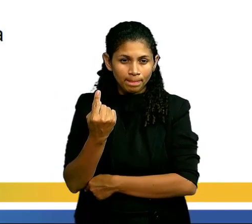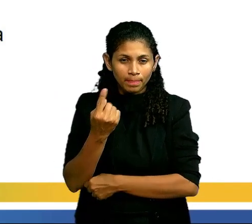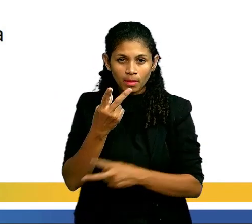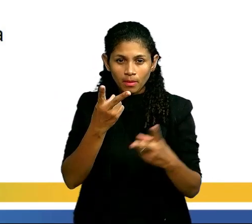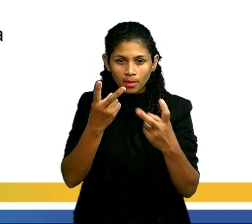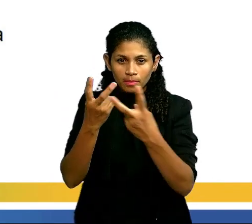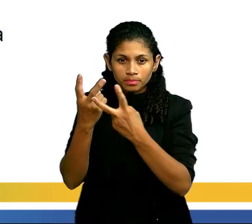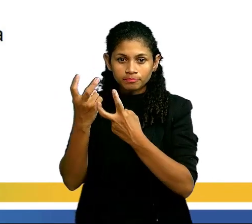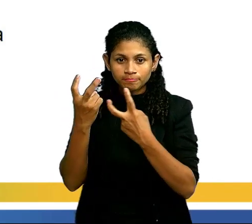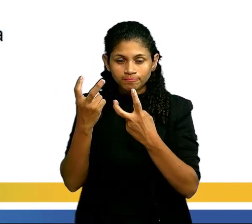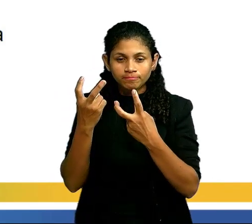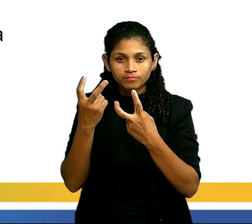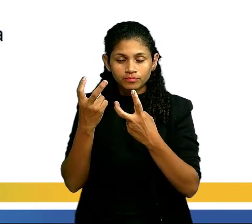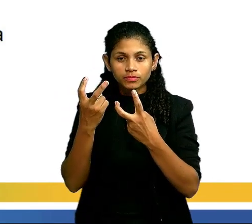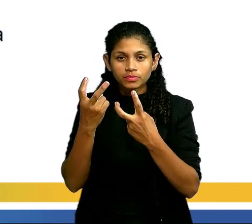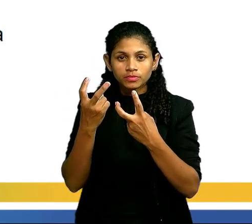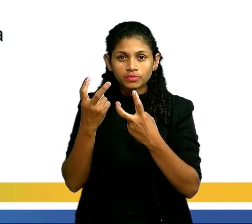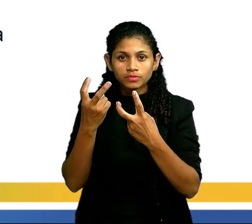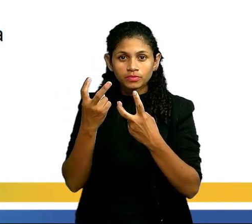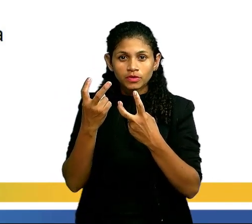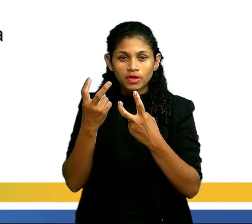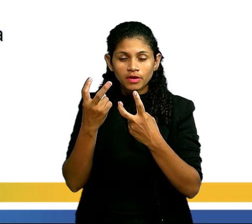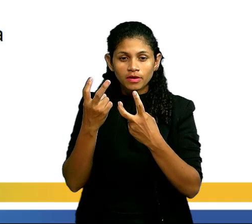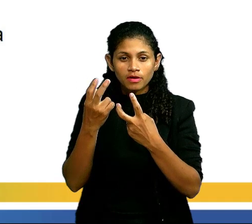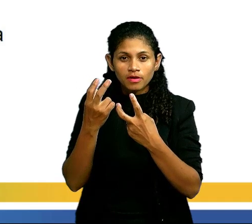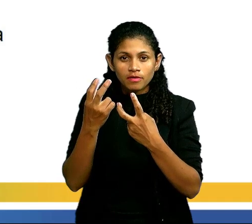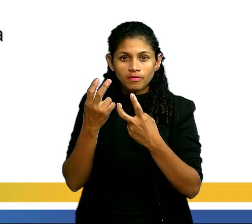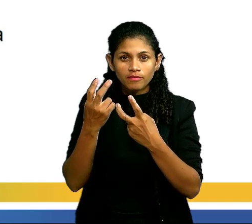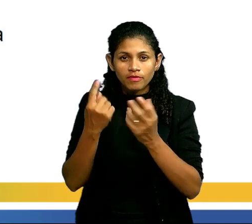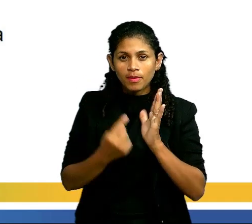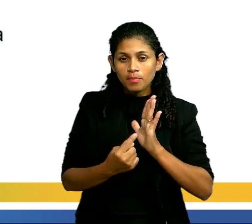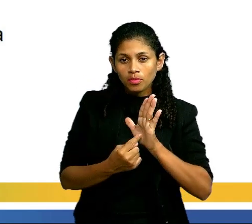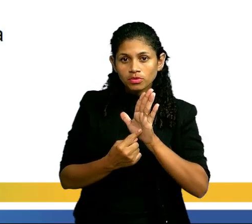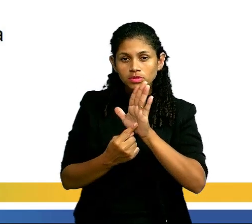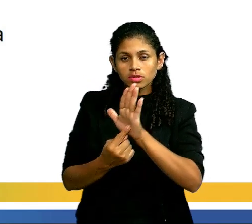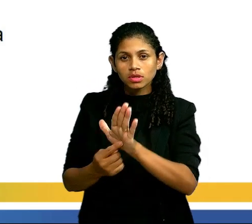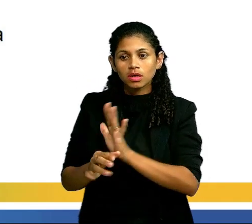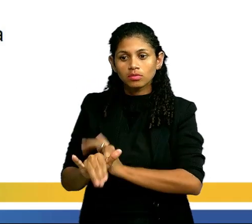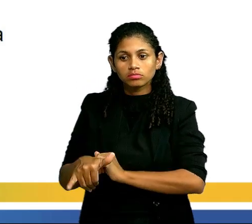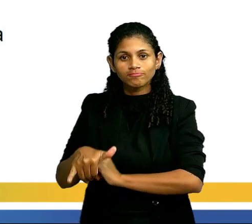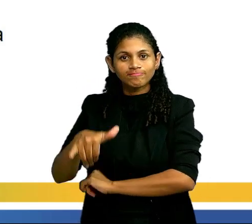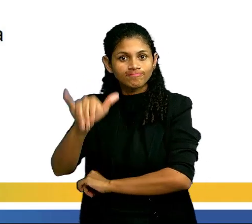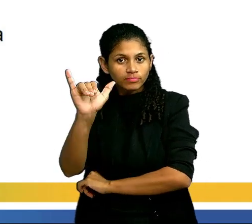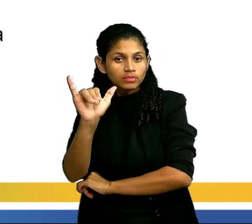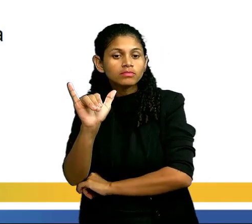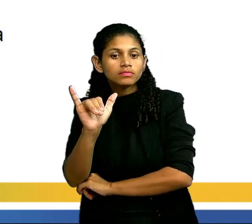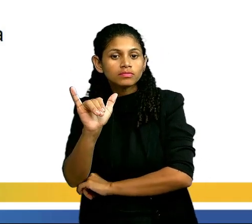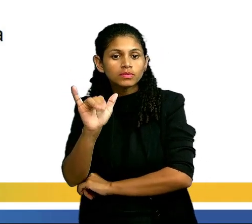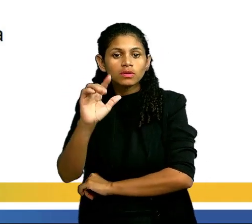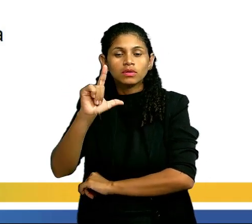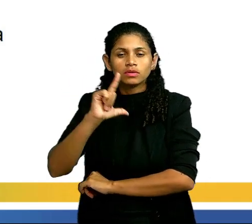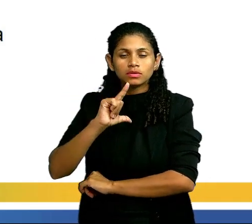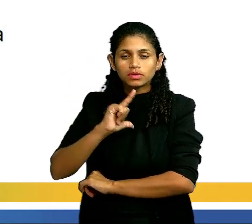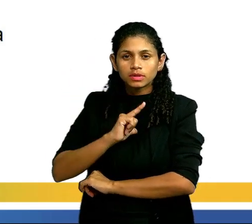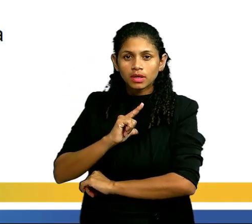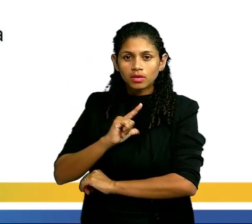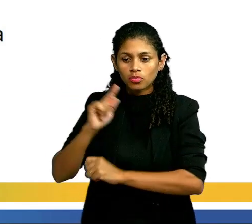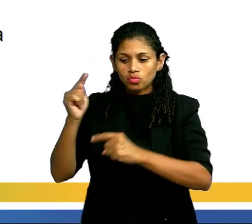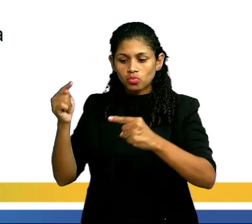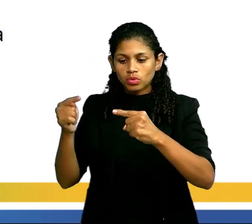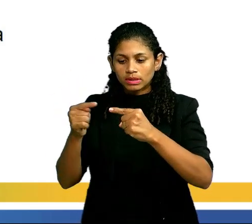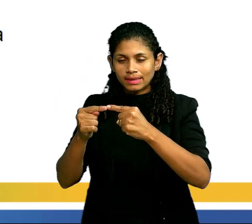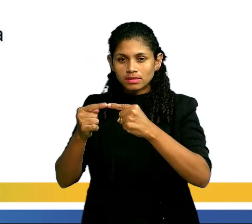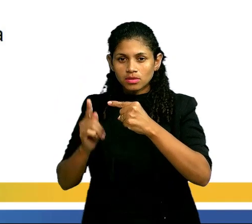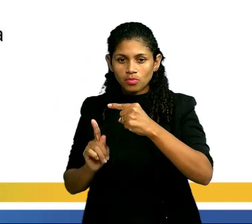que ele forma uma espécie de um Y. Conseguem perceber isso? Então, eu tenho uma ligação para cima, uma ligação um pouco abaixo